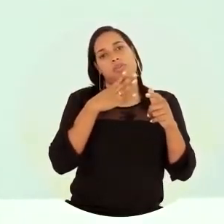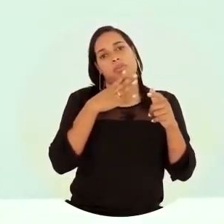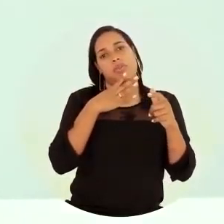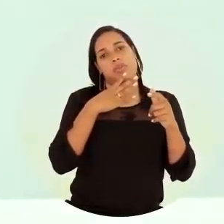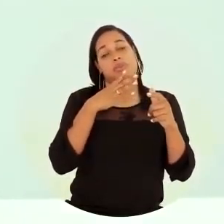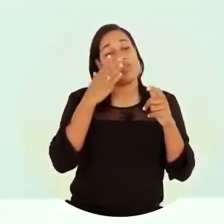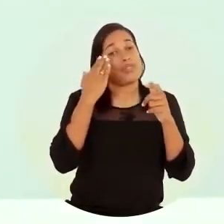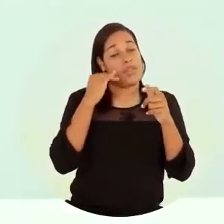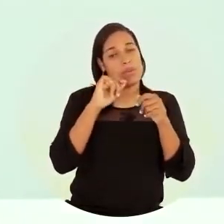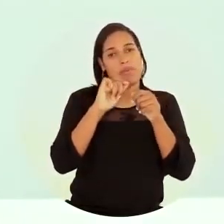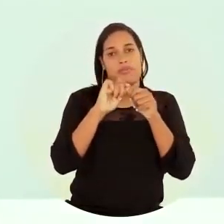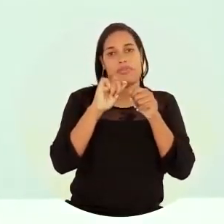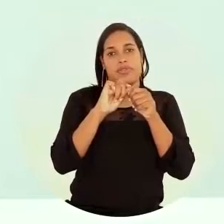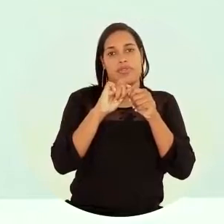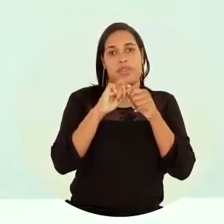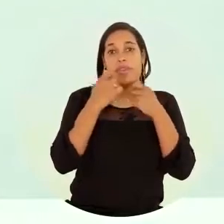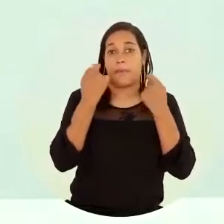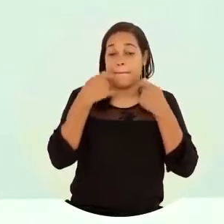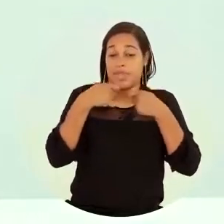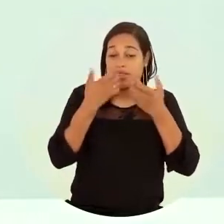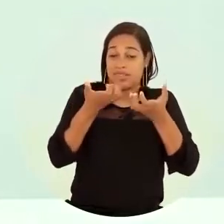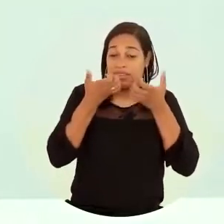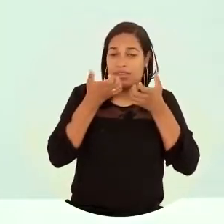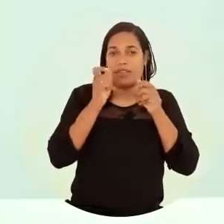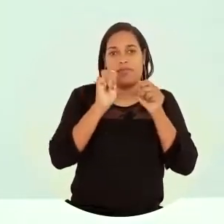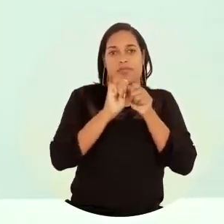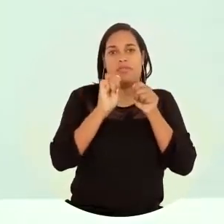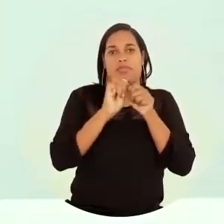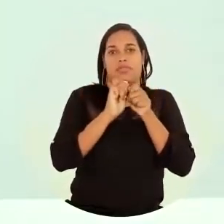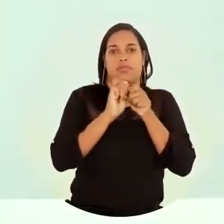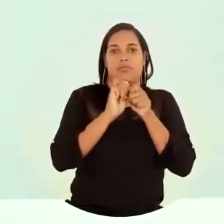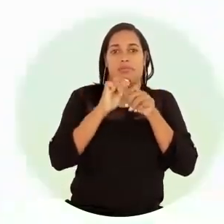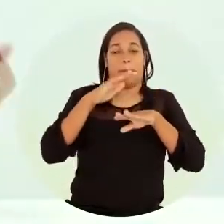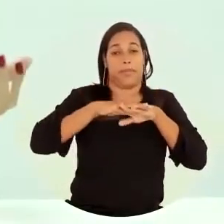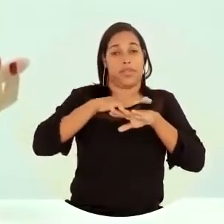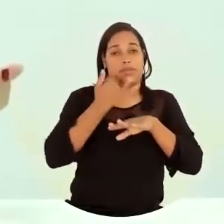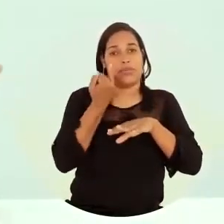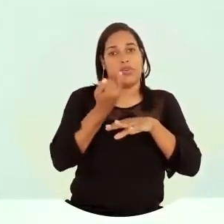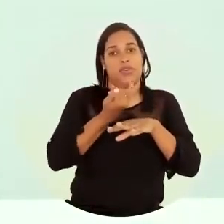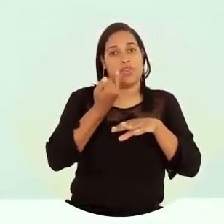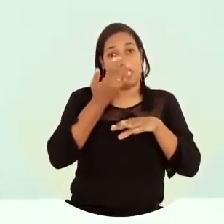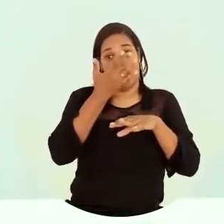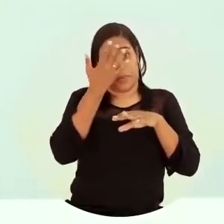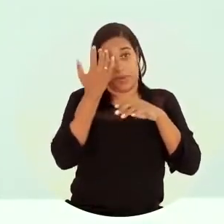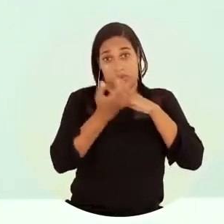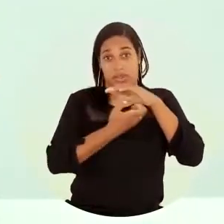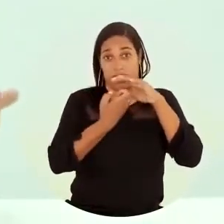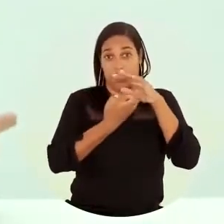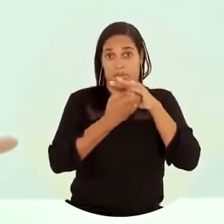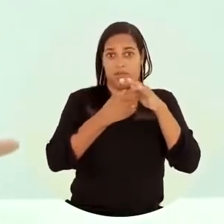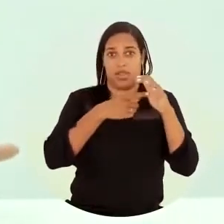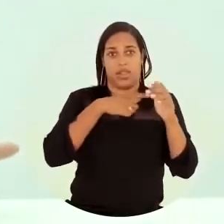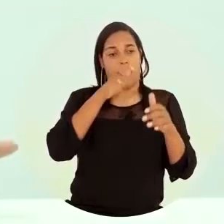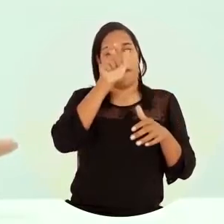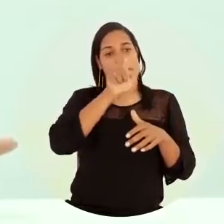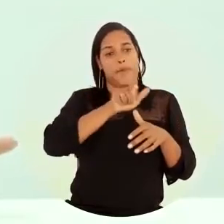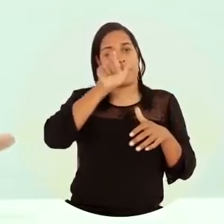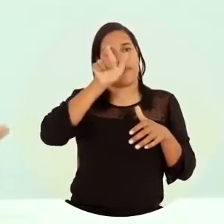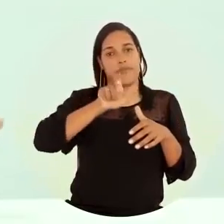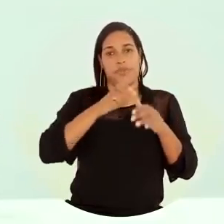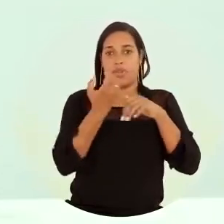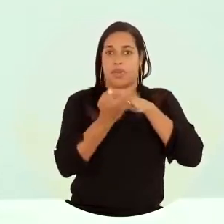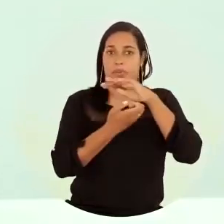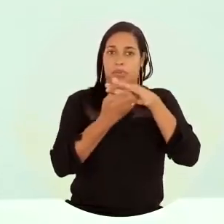perfil que a empresa deseja, ela pode começar a fazer avaliações, por exemplo, por competências ou por